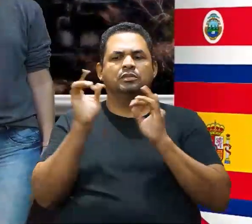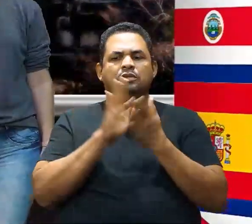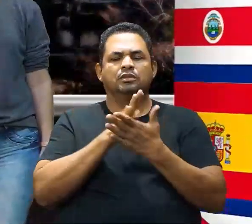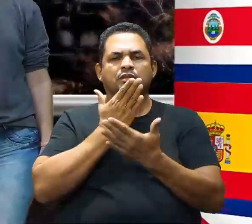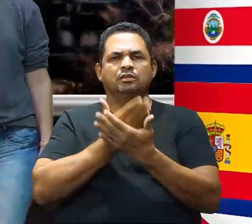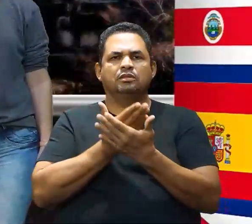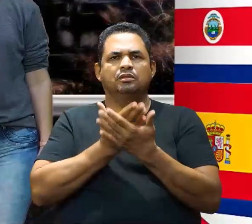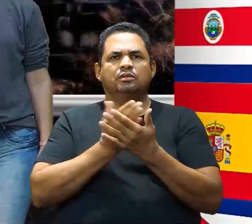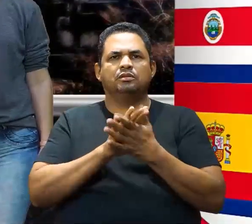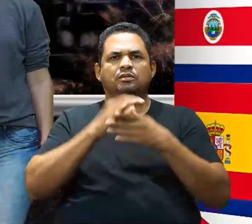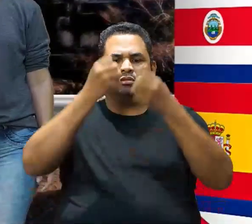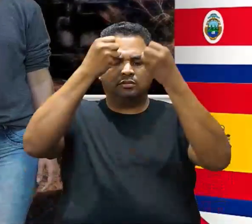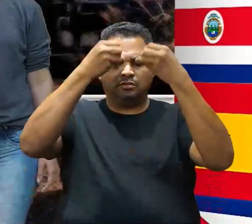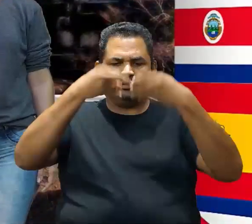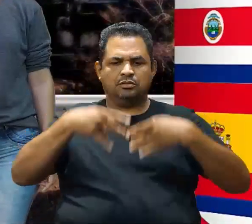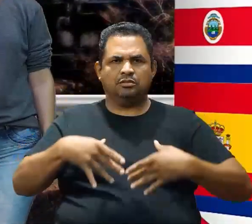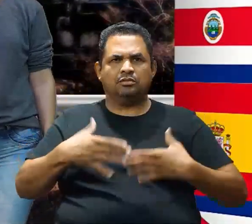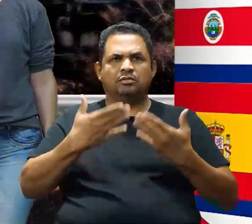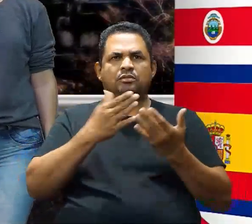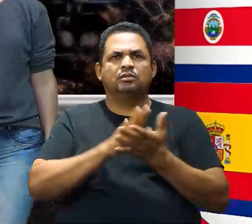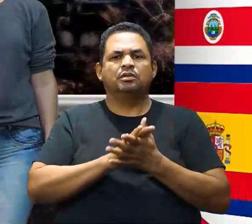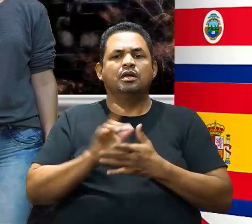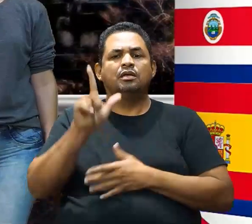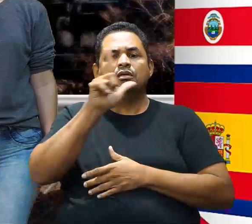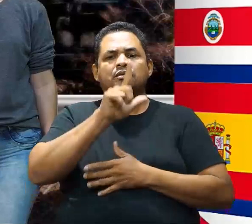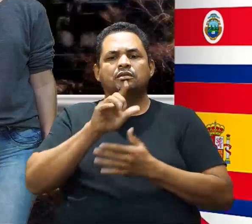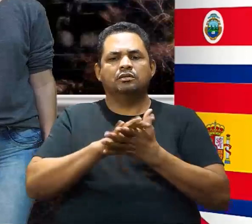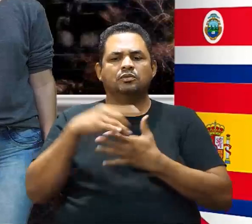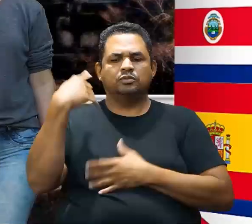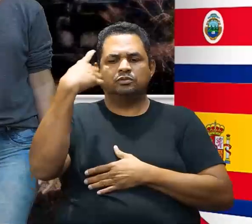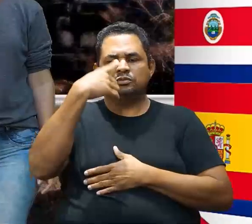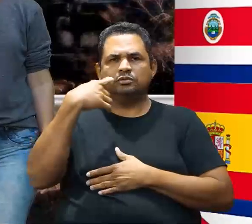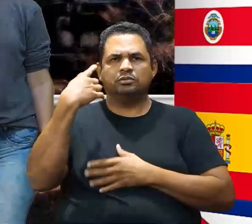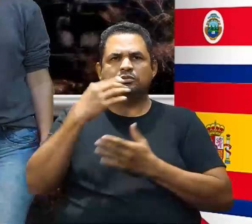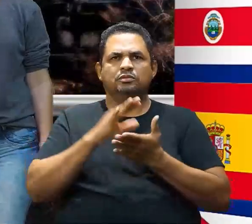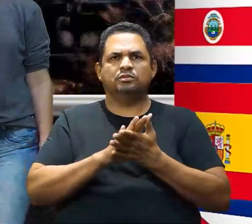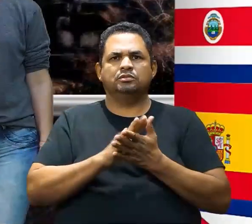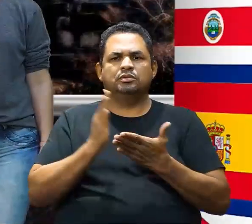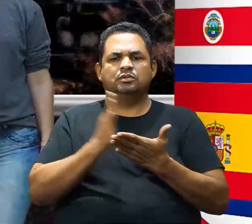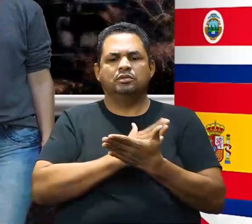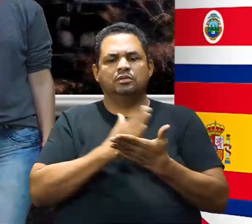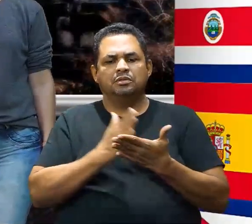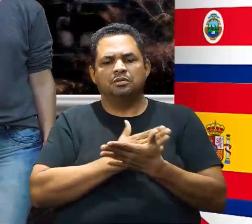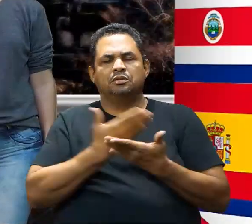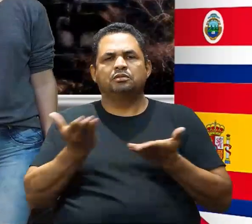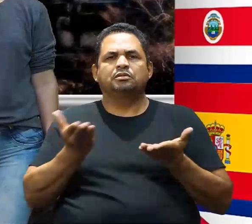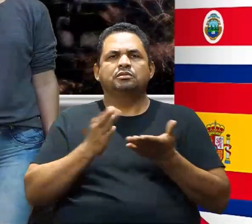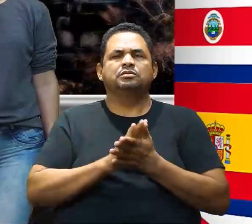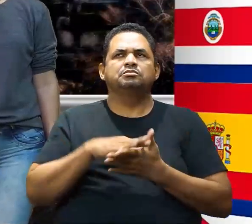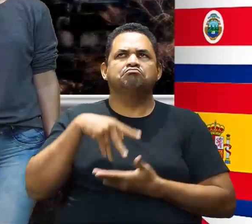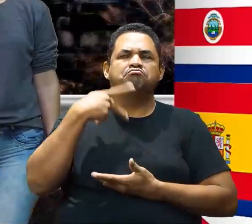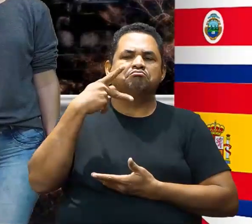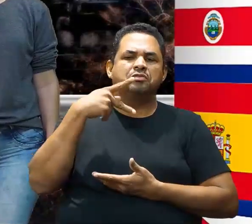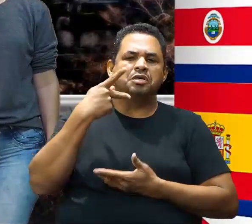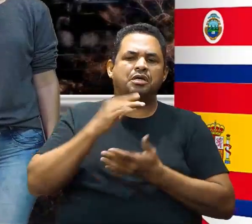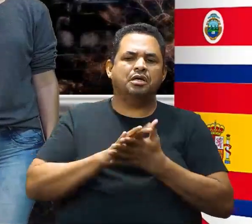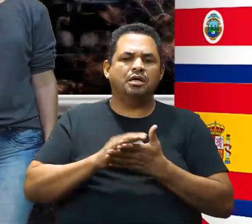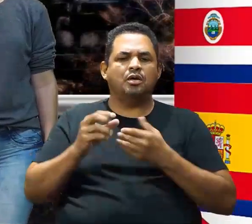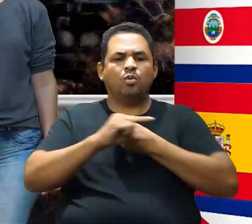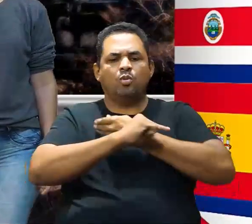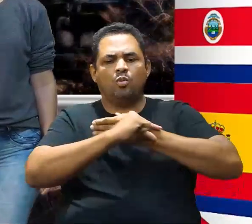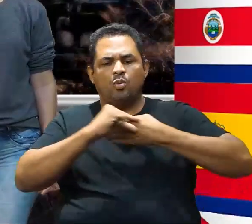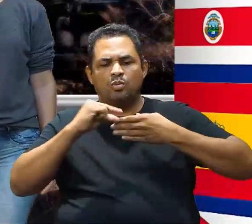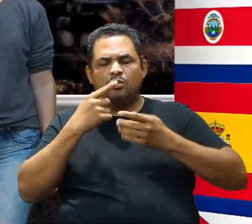trabalhar livros da literatura espanhola. Uhum. Tantos livros, como falar um pouquinho, às vezes, do autor também,